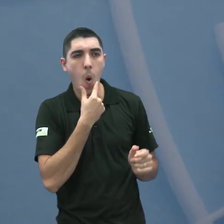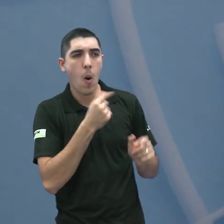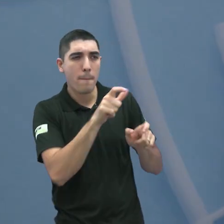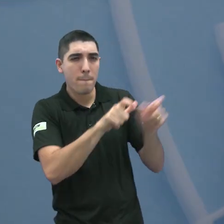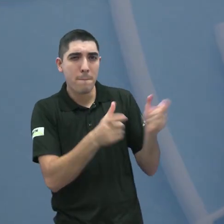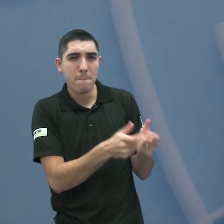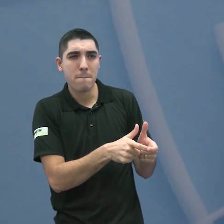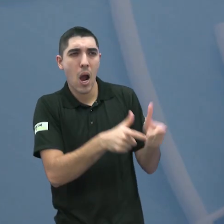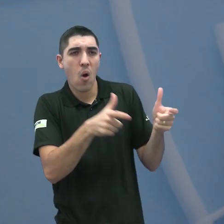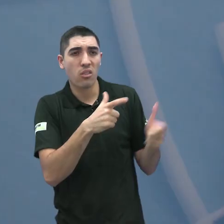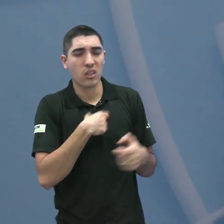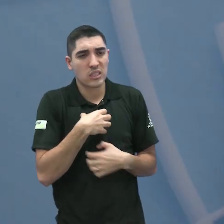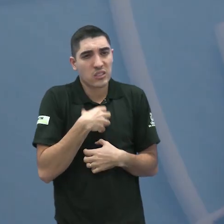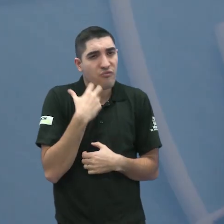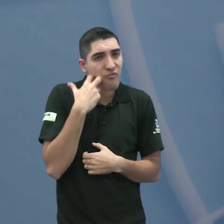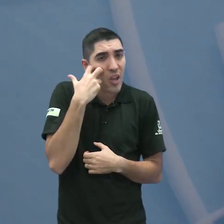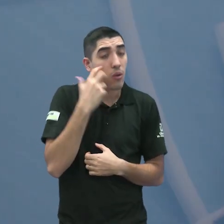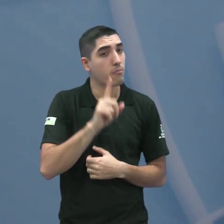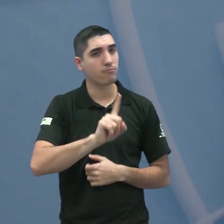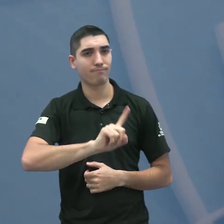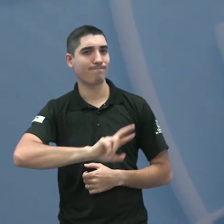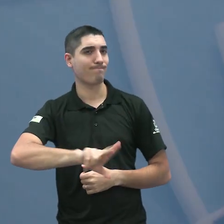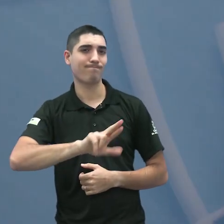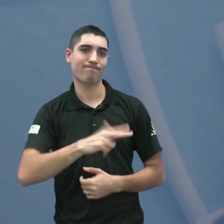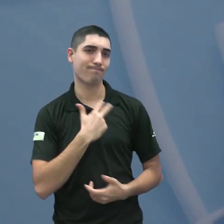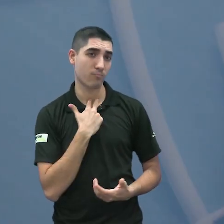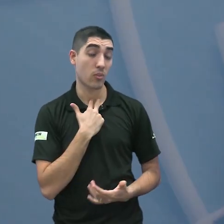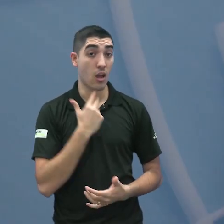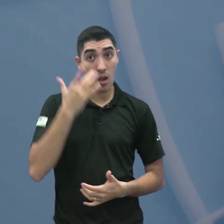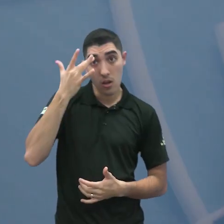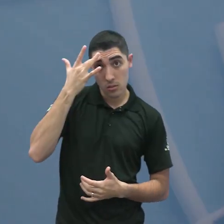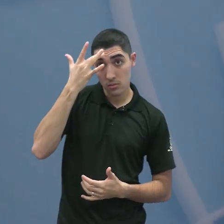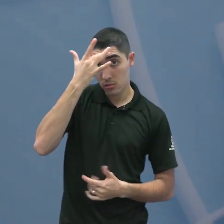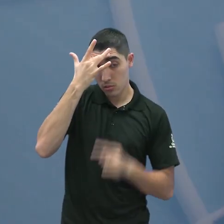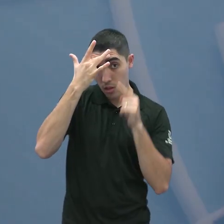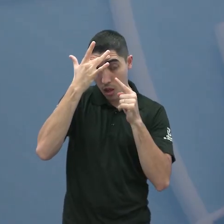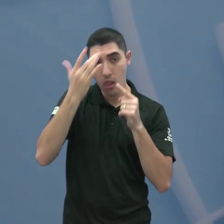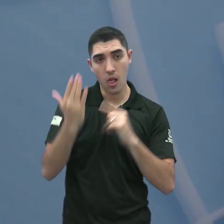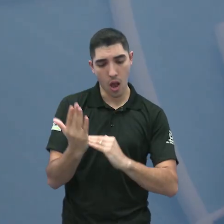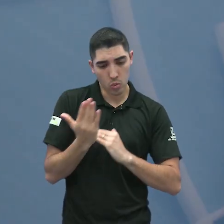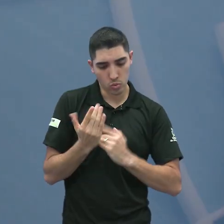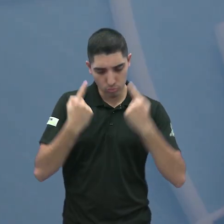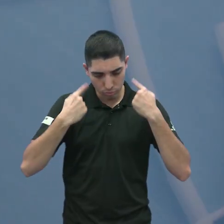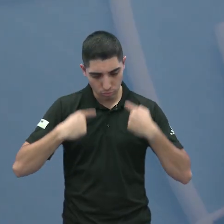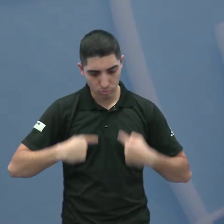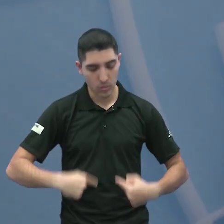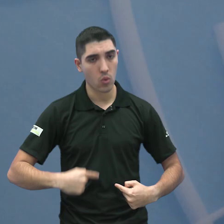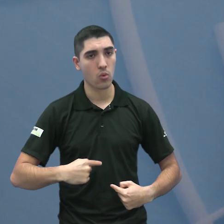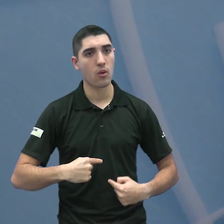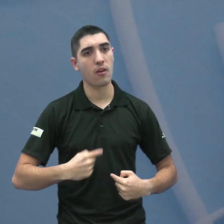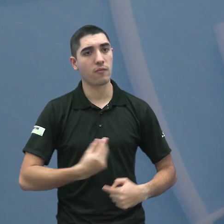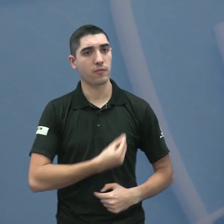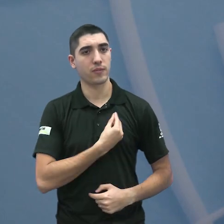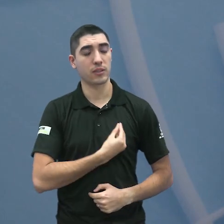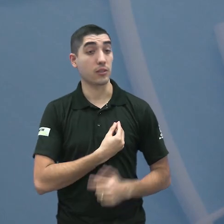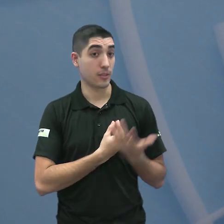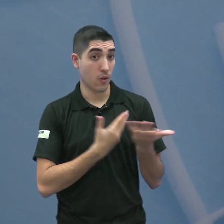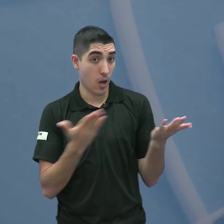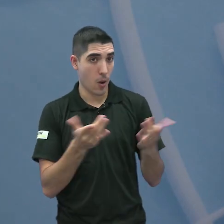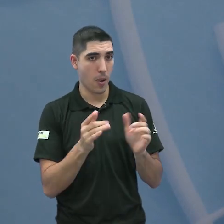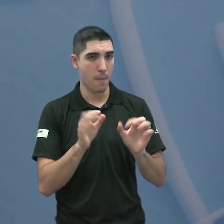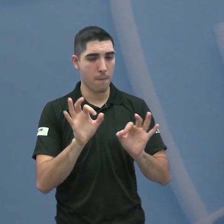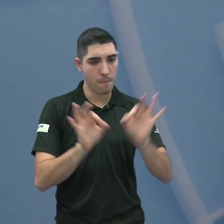né? Mas não deveria ser. A saúde mental, ela é a base para todo o resto. Nós preparamos, portanto,